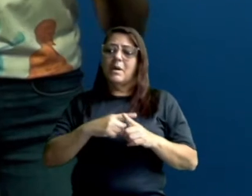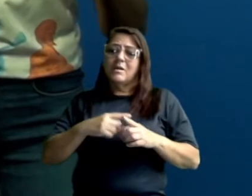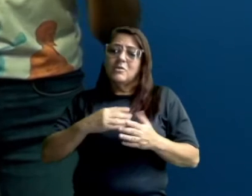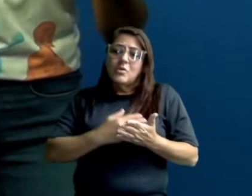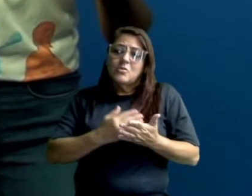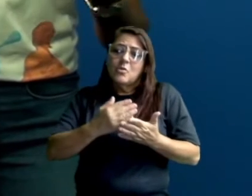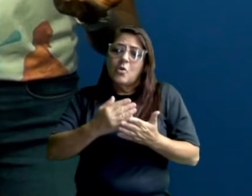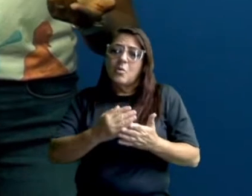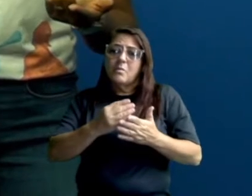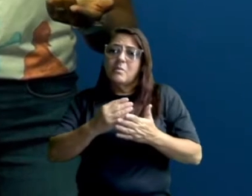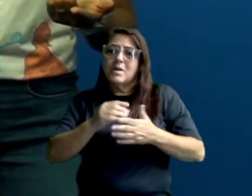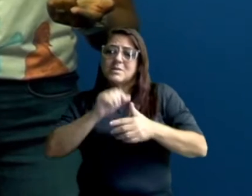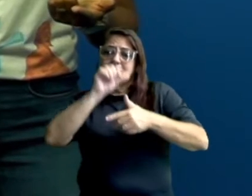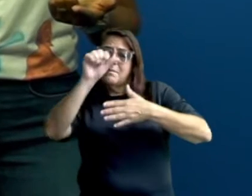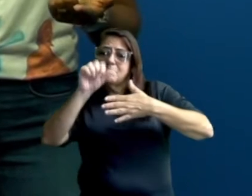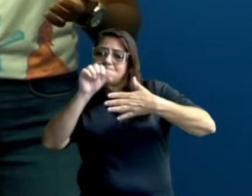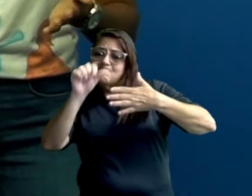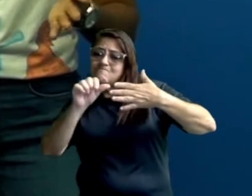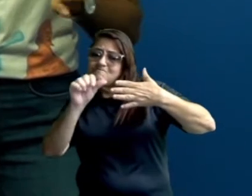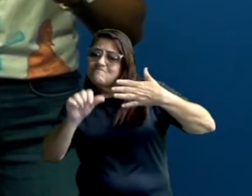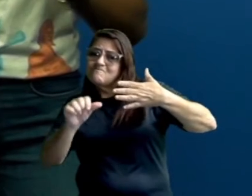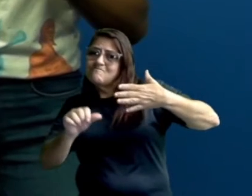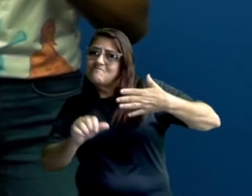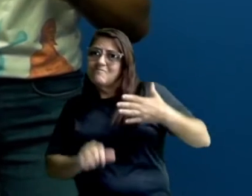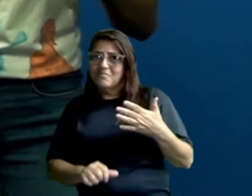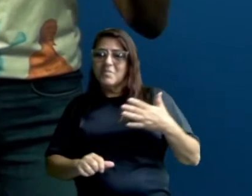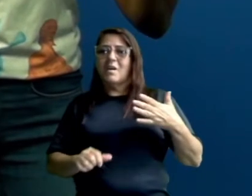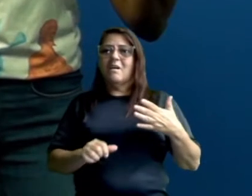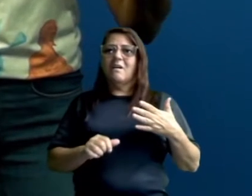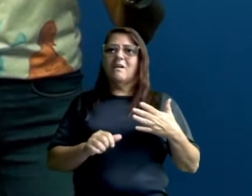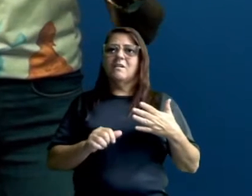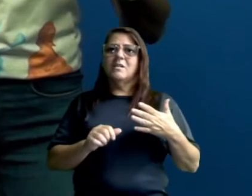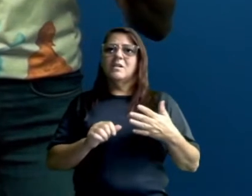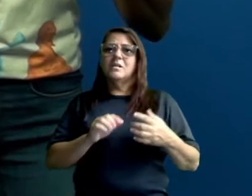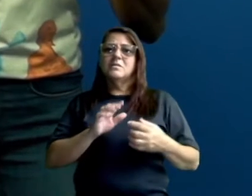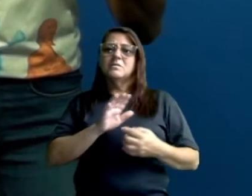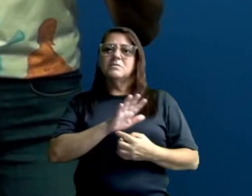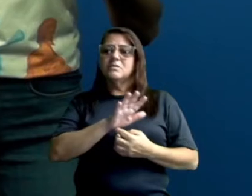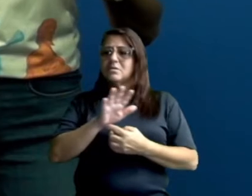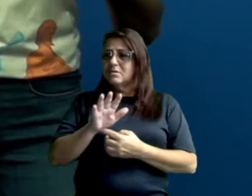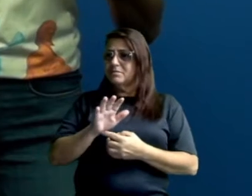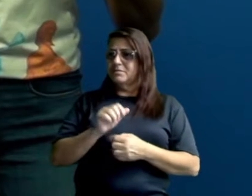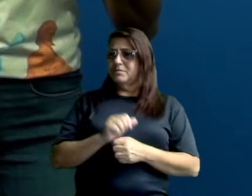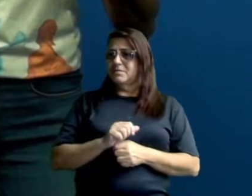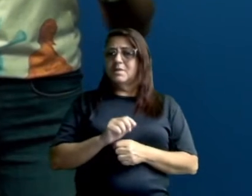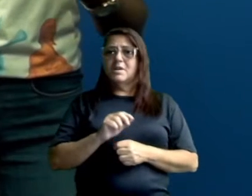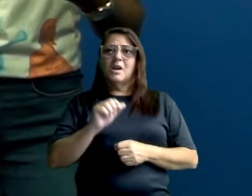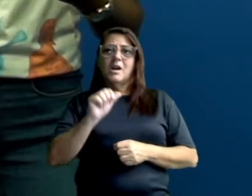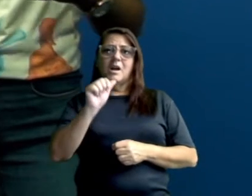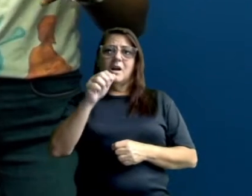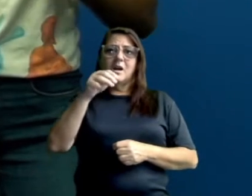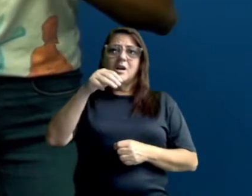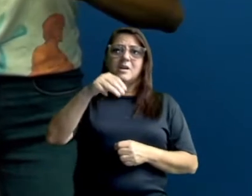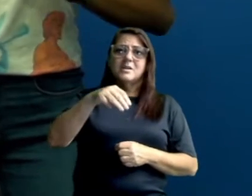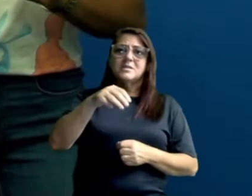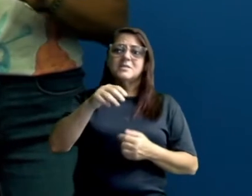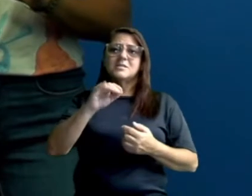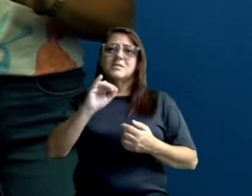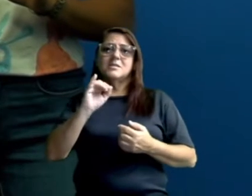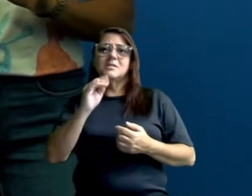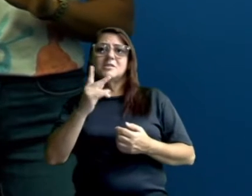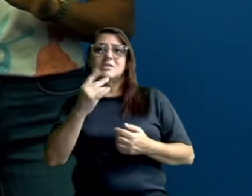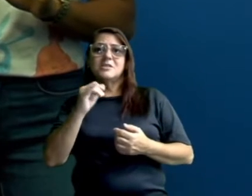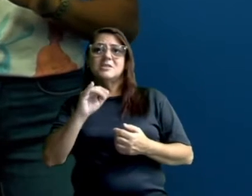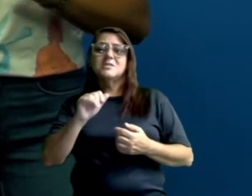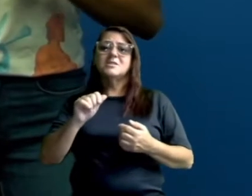conjugar, ele muda essa forma. Tá? Então, ele se transforma em am, em is e em are. E aí, como é que